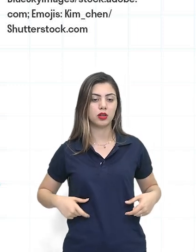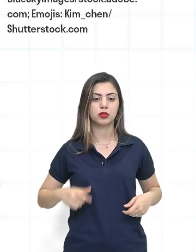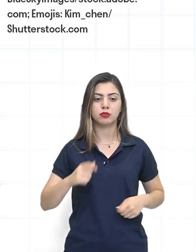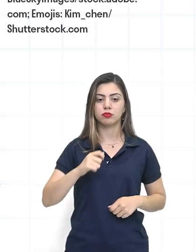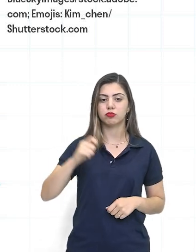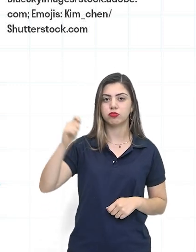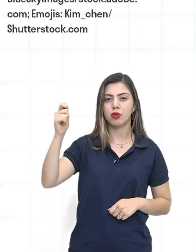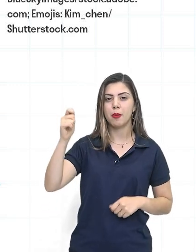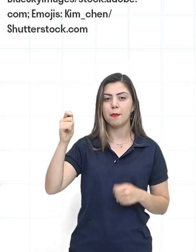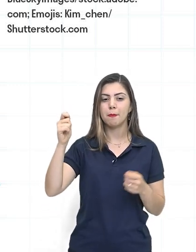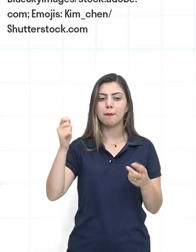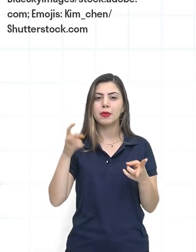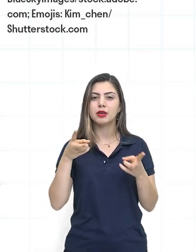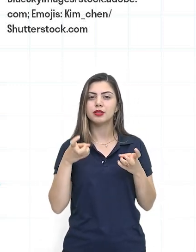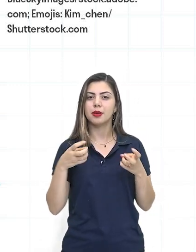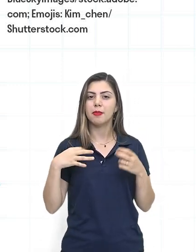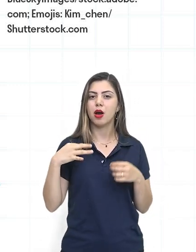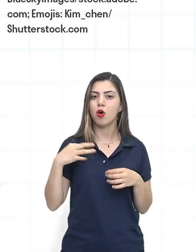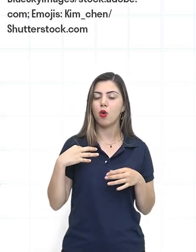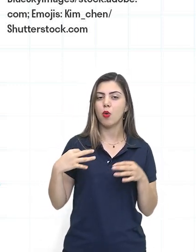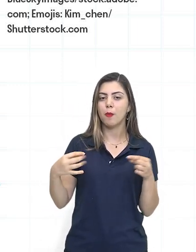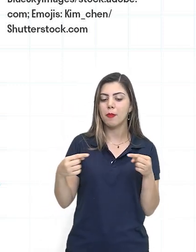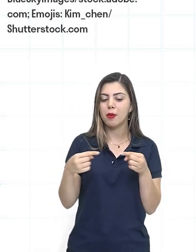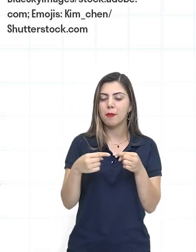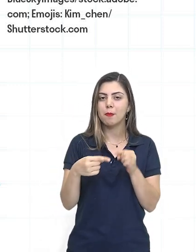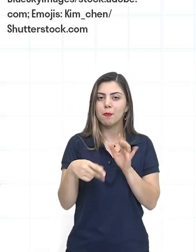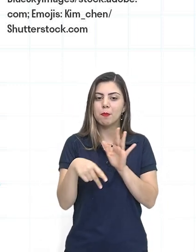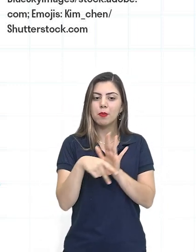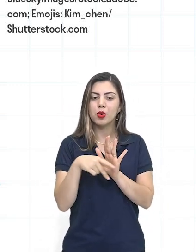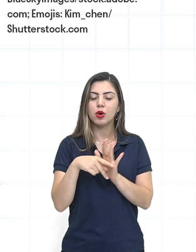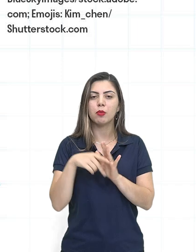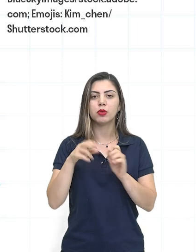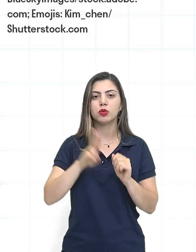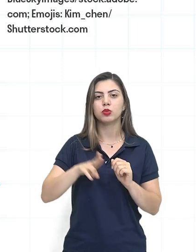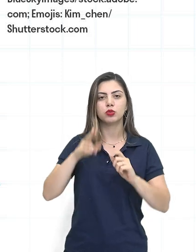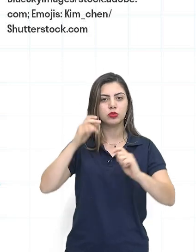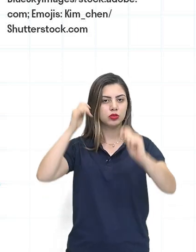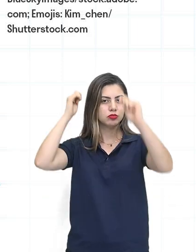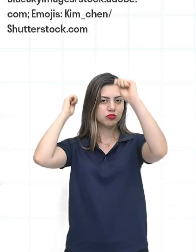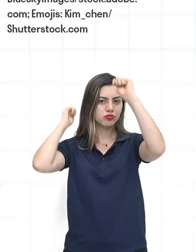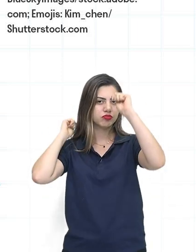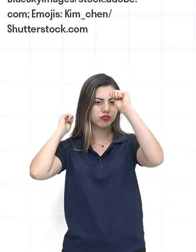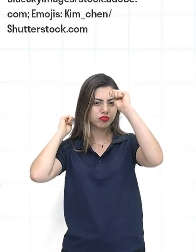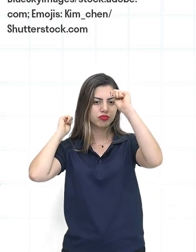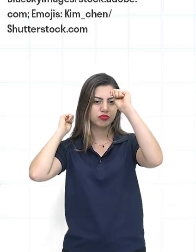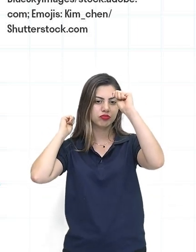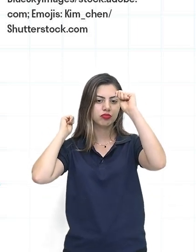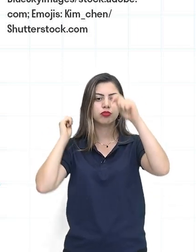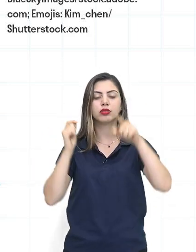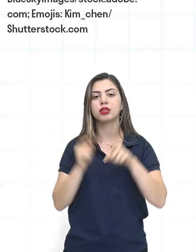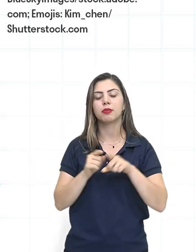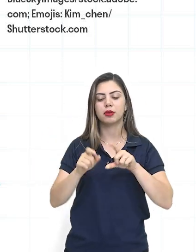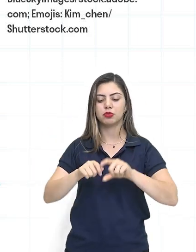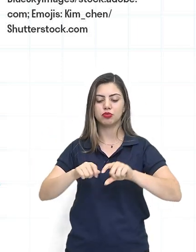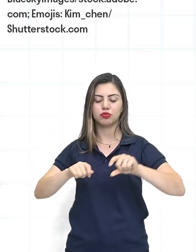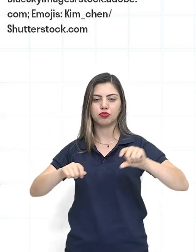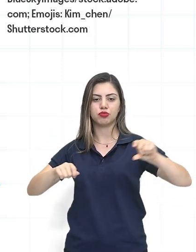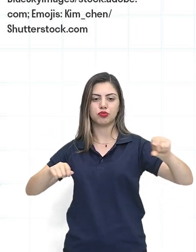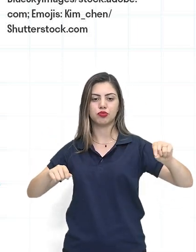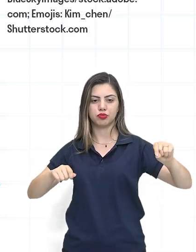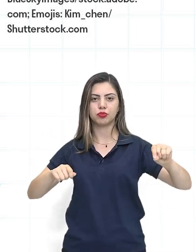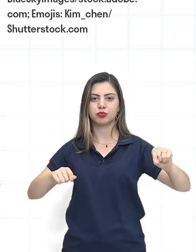que ele está, com a forma como ele está vestido, o chapéu que ele está utilizando, né? O bastão que ele tem na